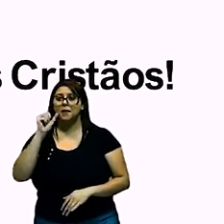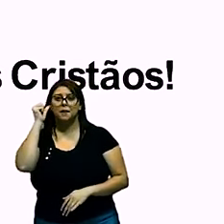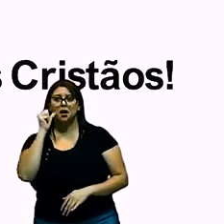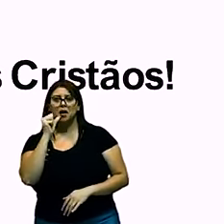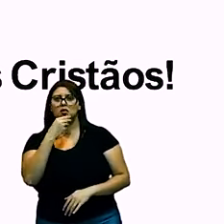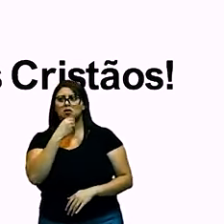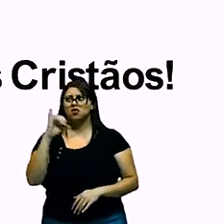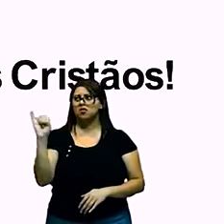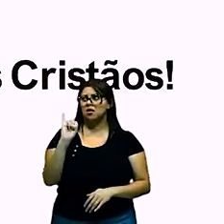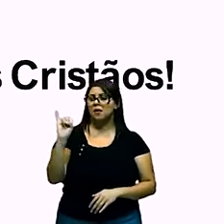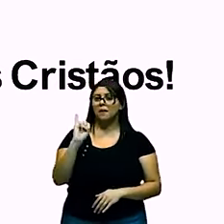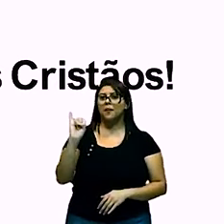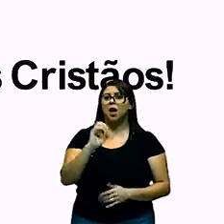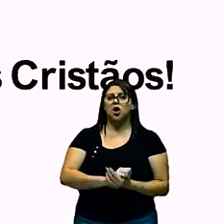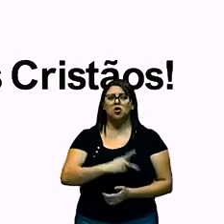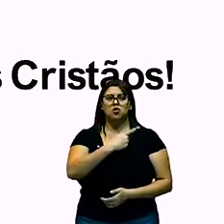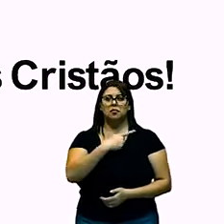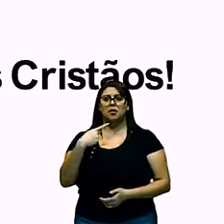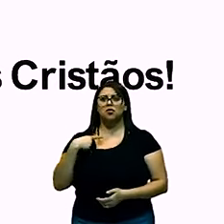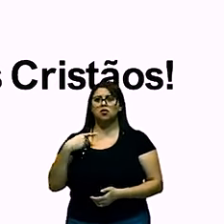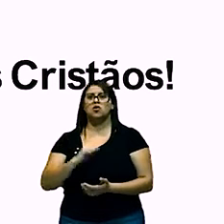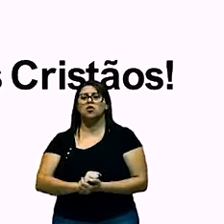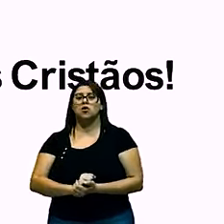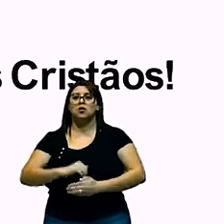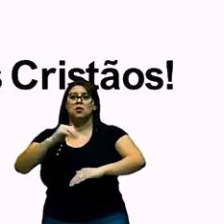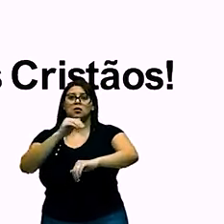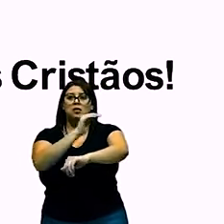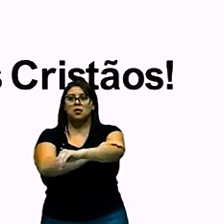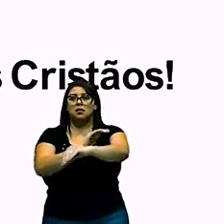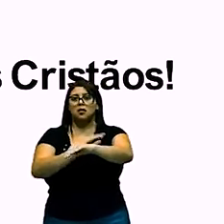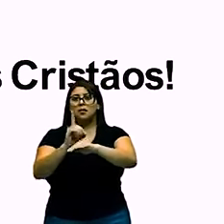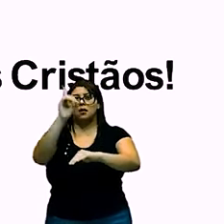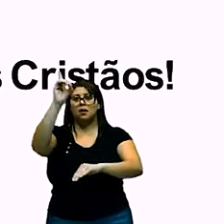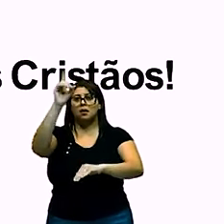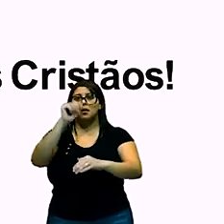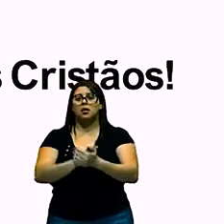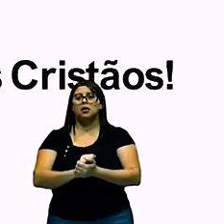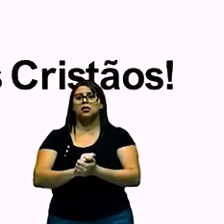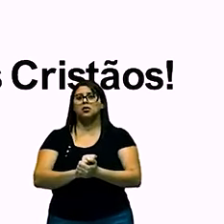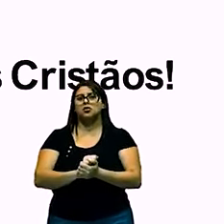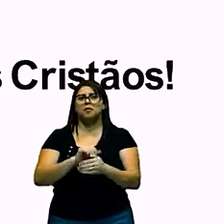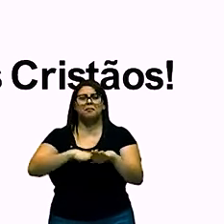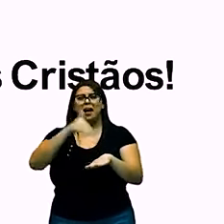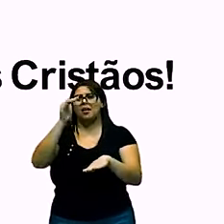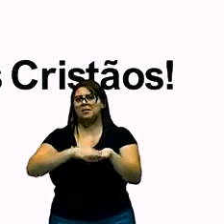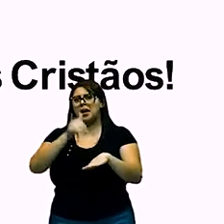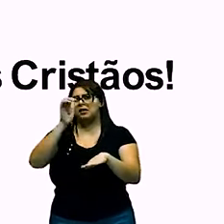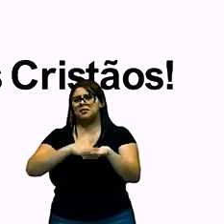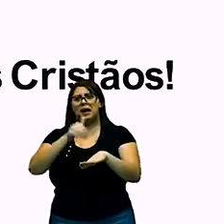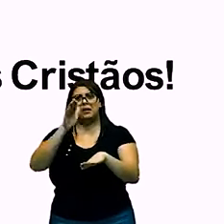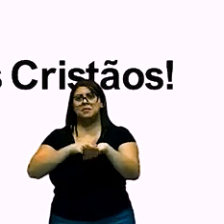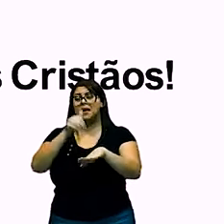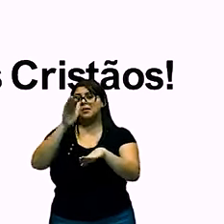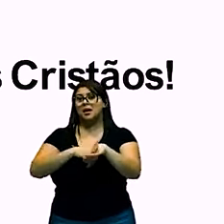acontece. E até pastores são mais assembleianos do que cristãos, são mais batistas do que cristãos, são mais presbiterianos